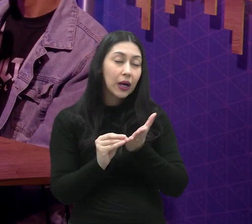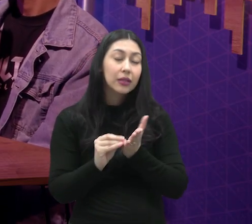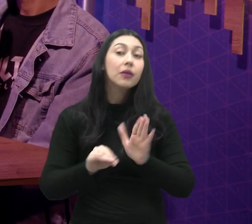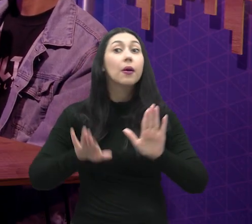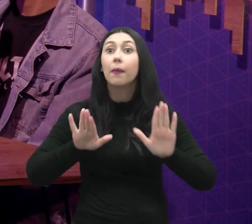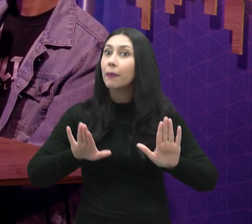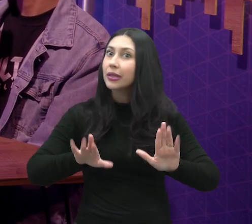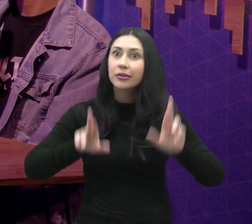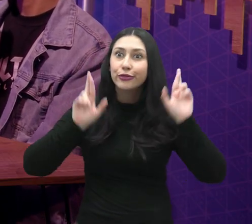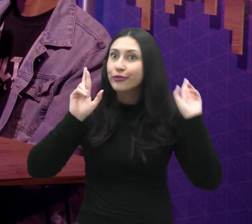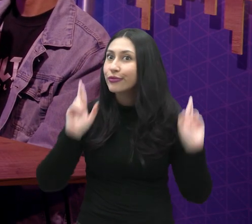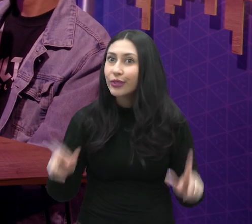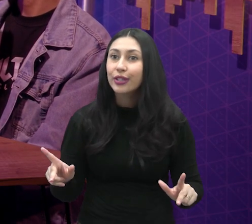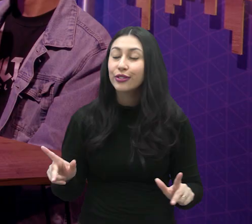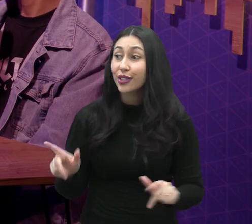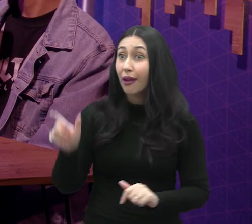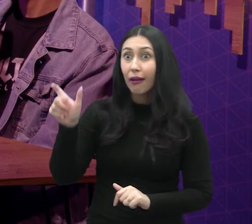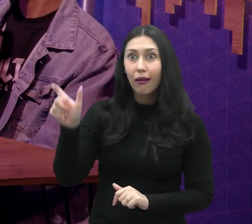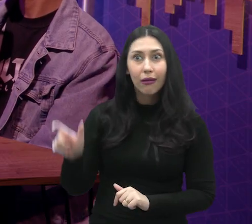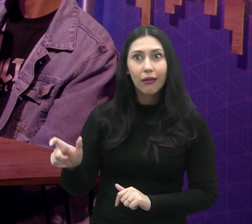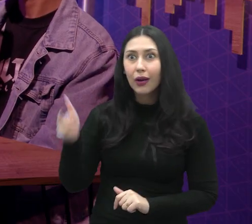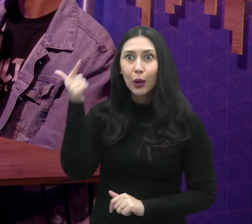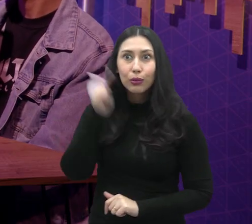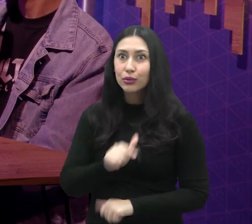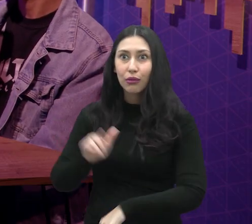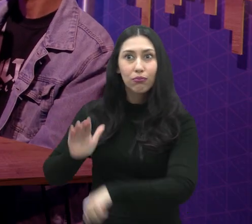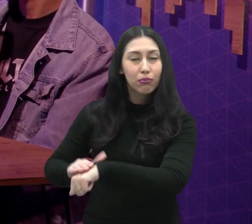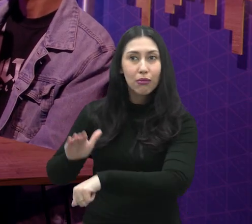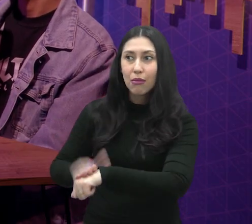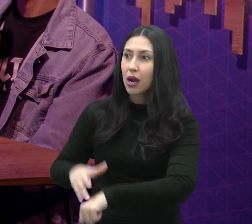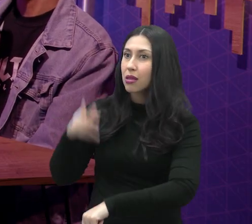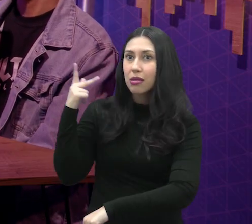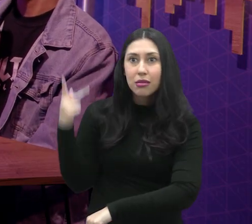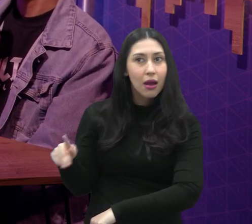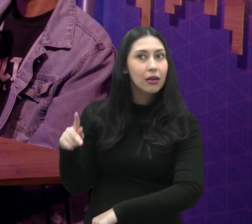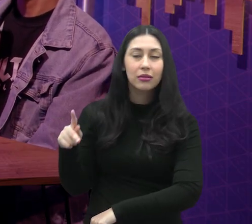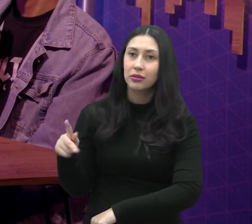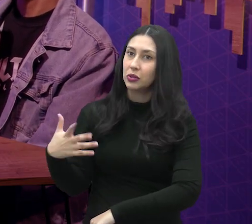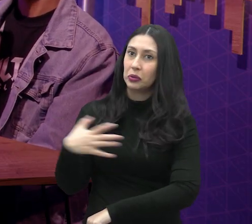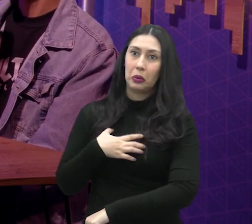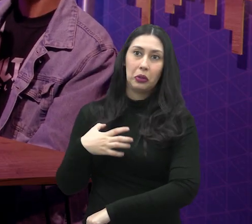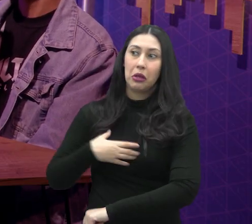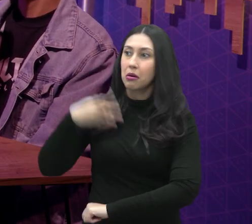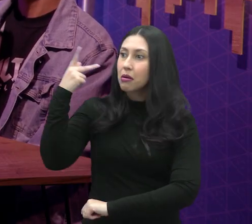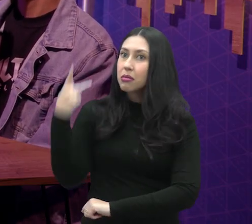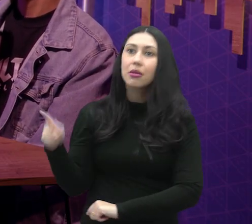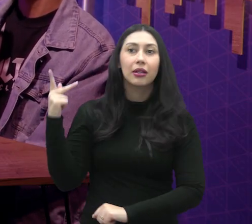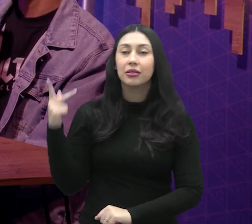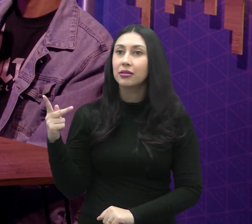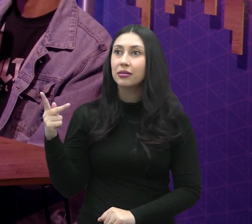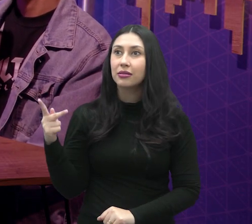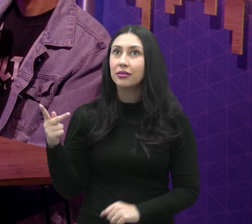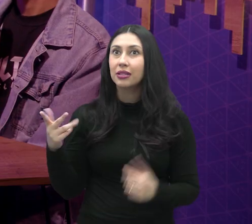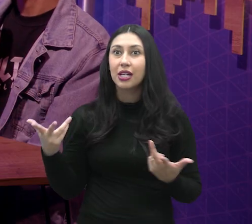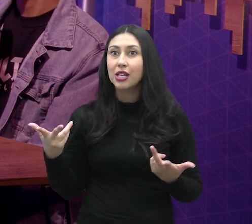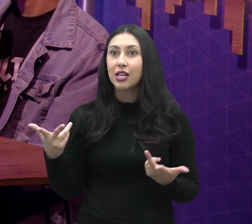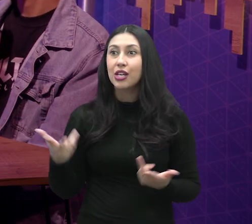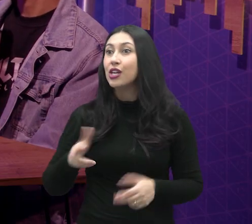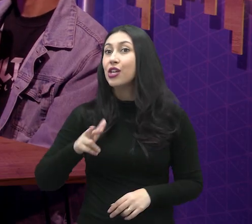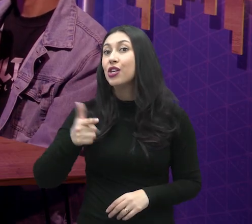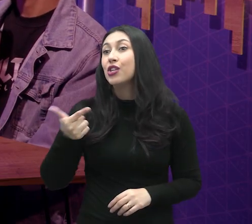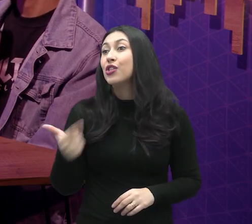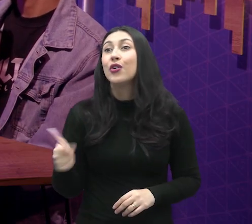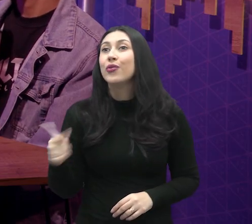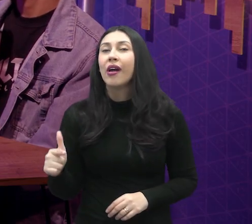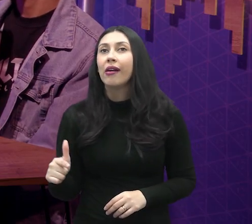novelas, né? Mas não, eles encontraram o caminho deles, fizeram da forma deles. Eu não vejo